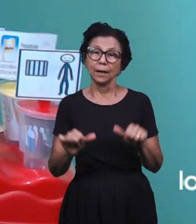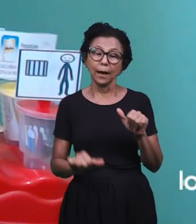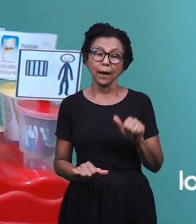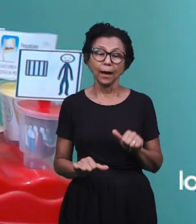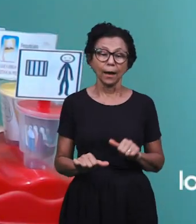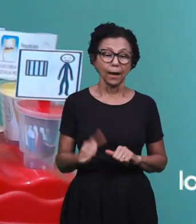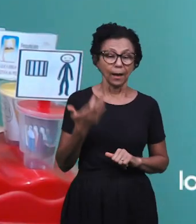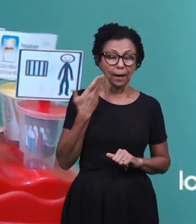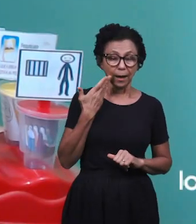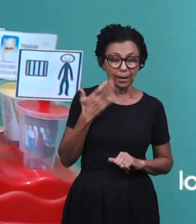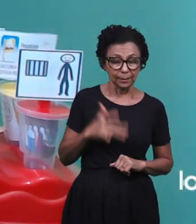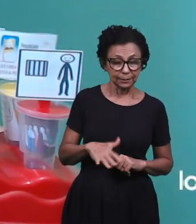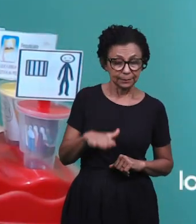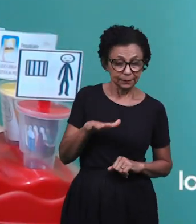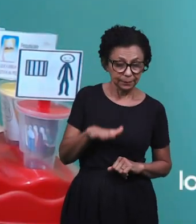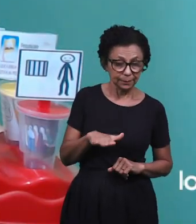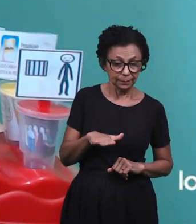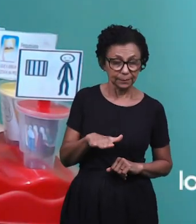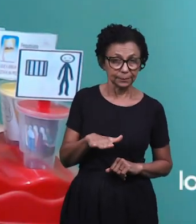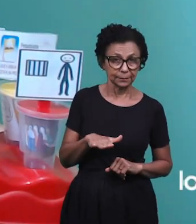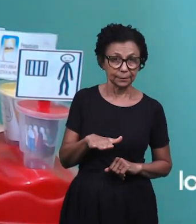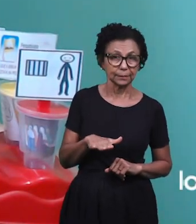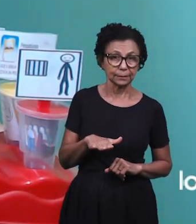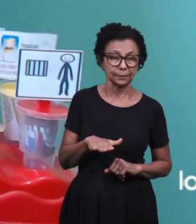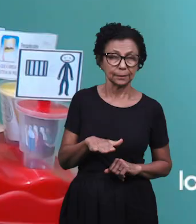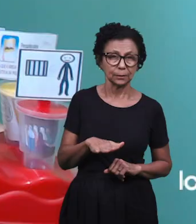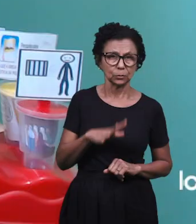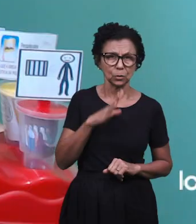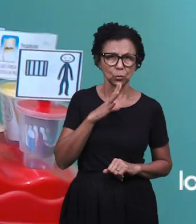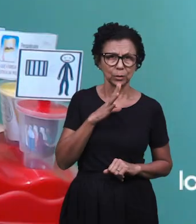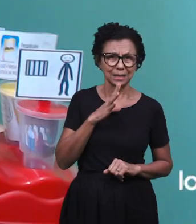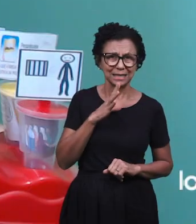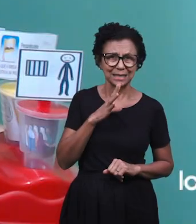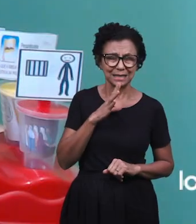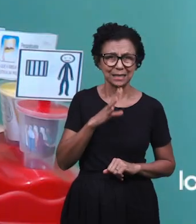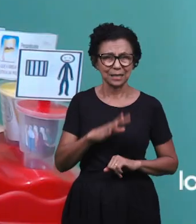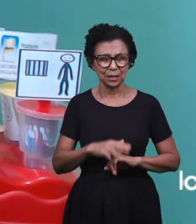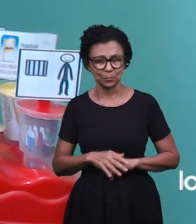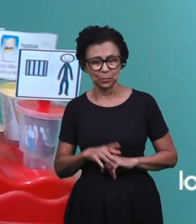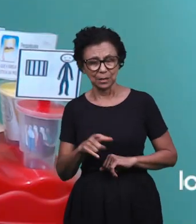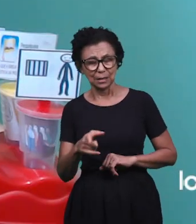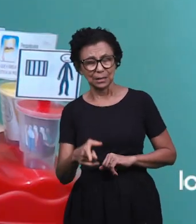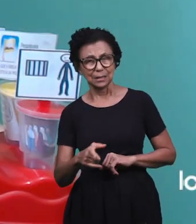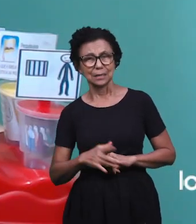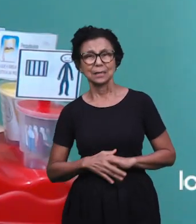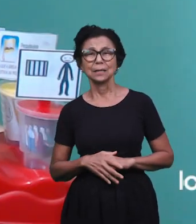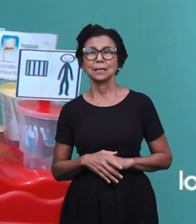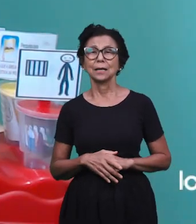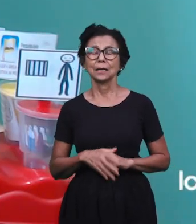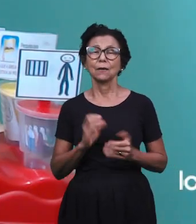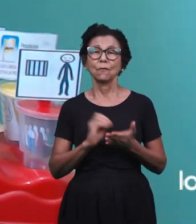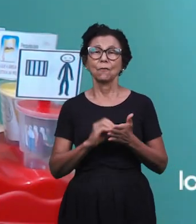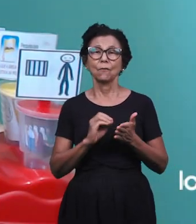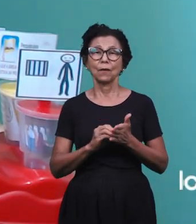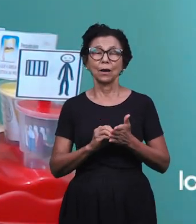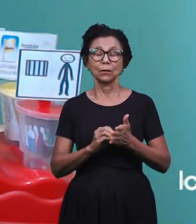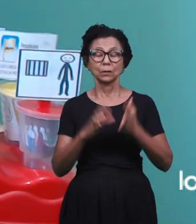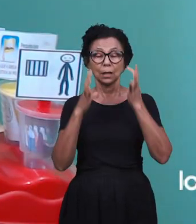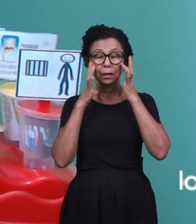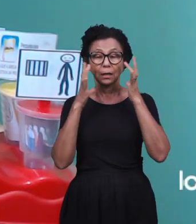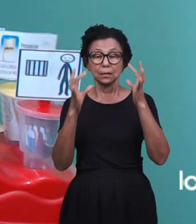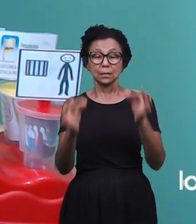já conhecemos as classes, eu sei aquela criança do tempo de atenção, de concentração, da forma